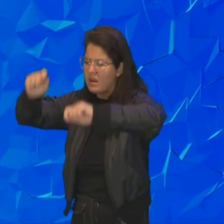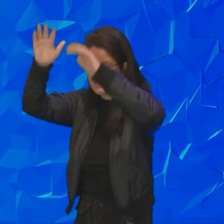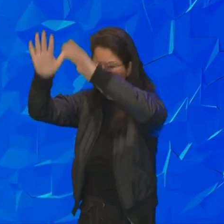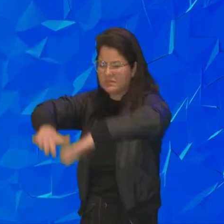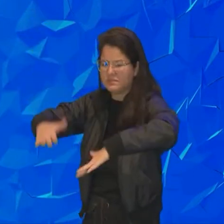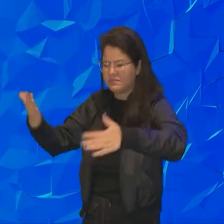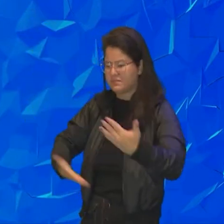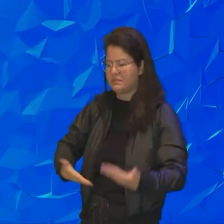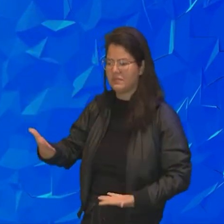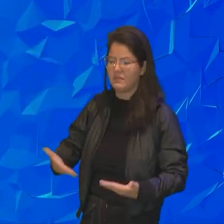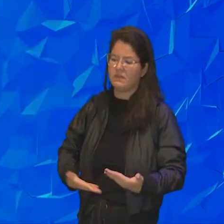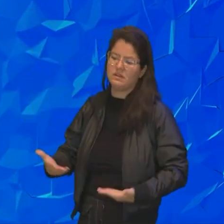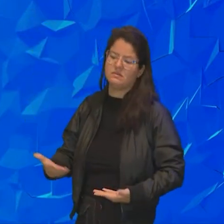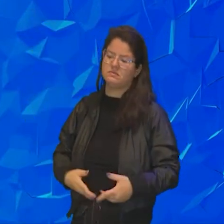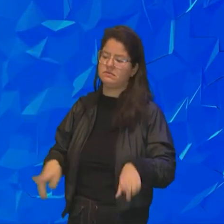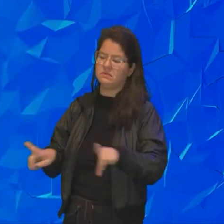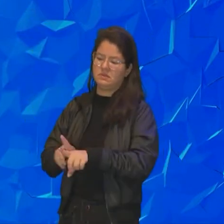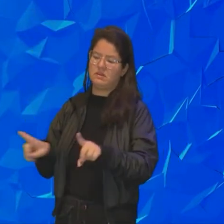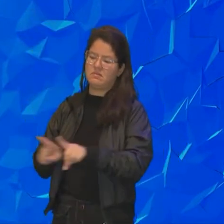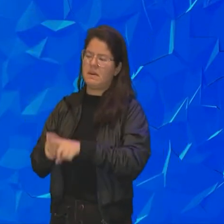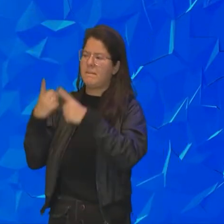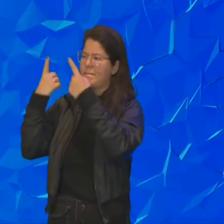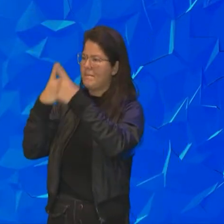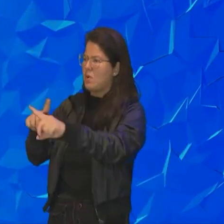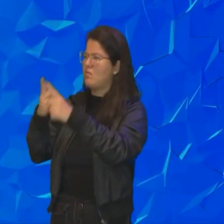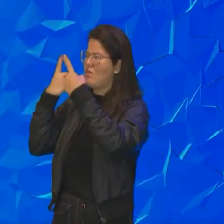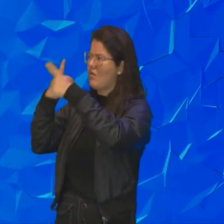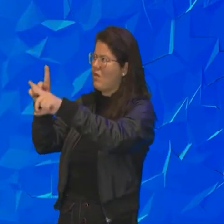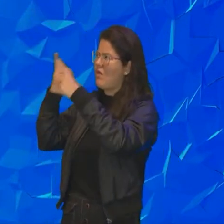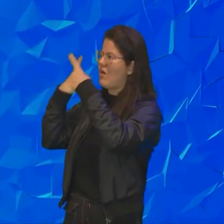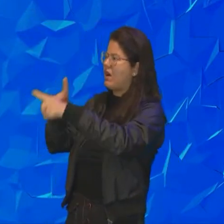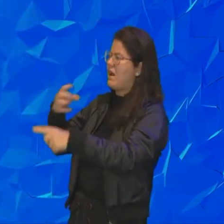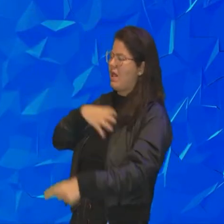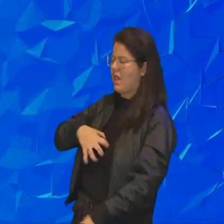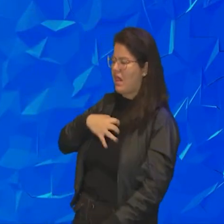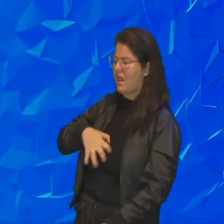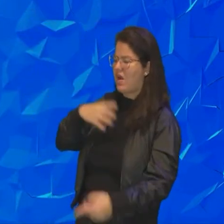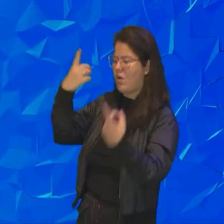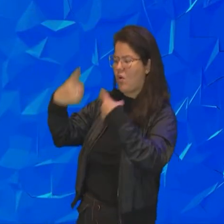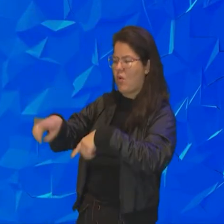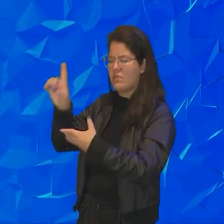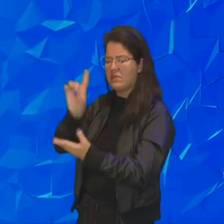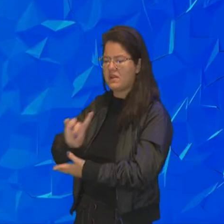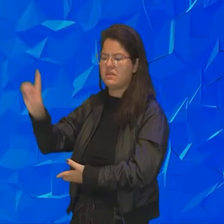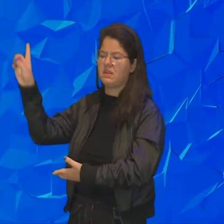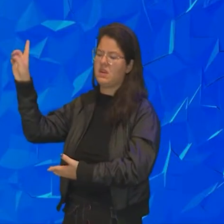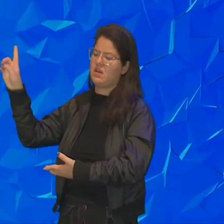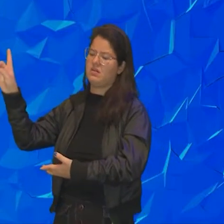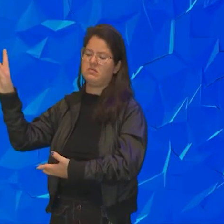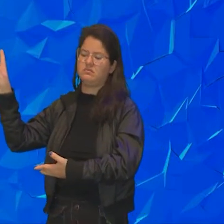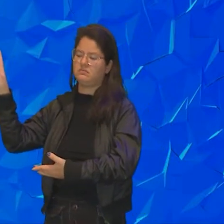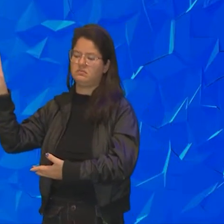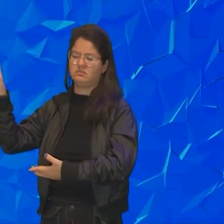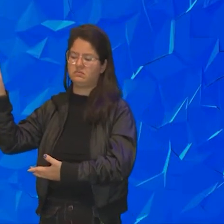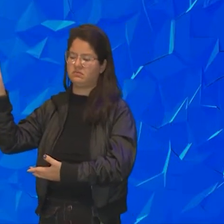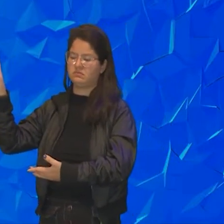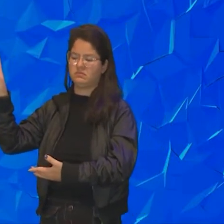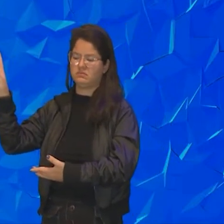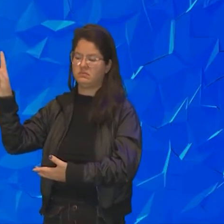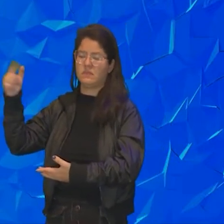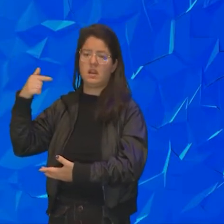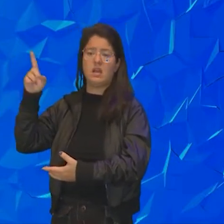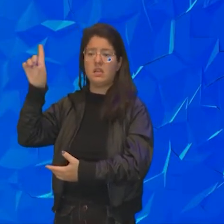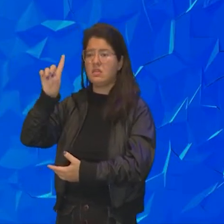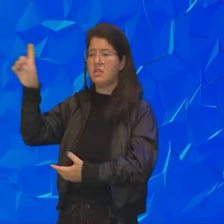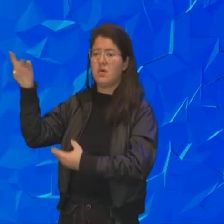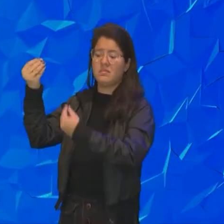para o adorardes, nem me provoqueis a ira com as obras das vossas mãos. Não vos farei